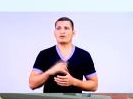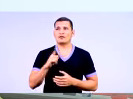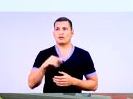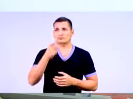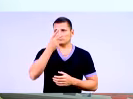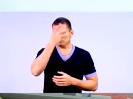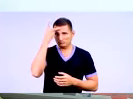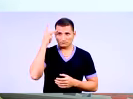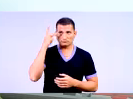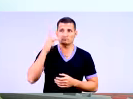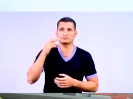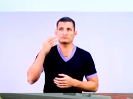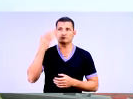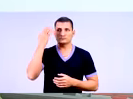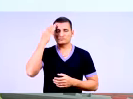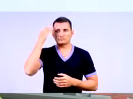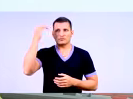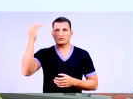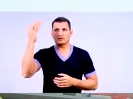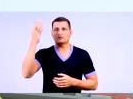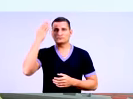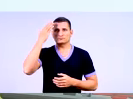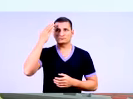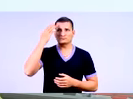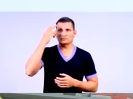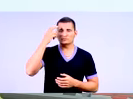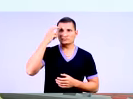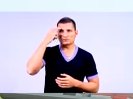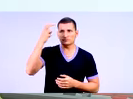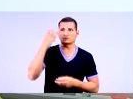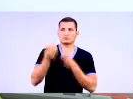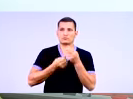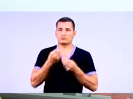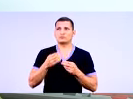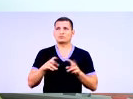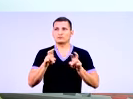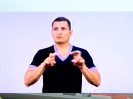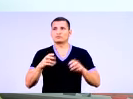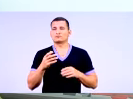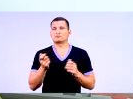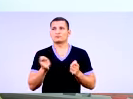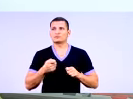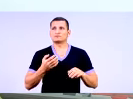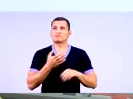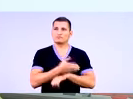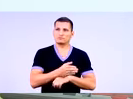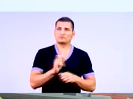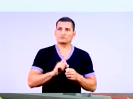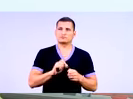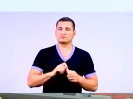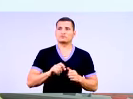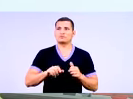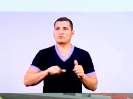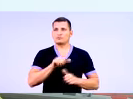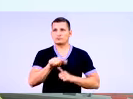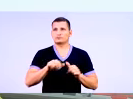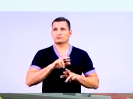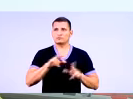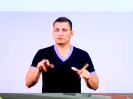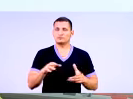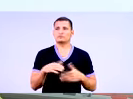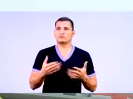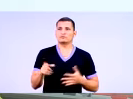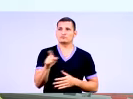computação, entende muito dos sistemas e ele pode invadir para fazer várias alterações. Então, vocês que são do curso